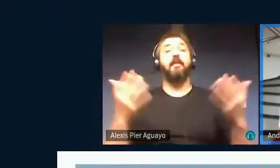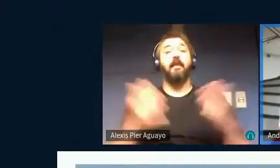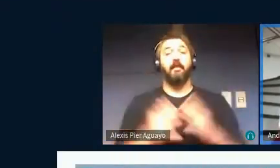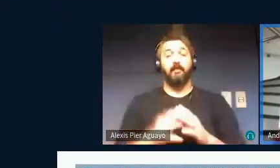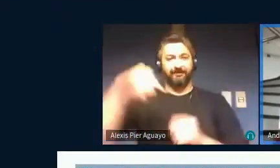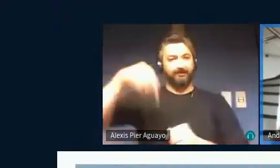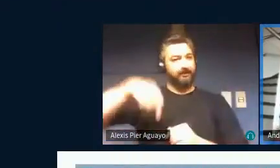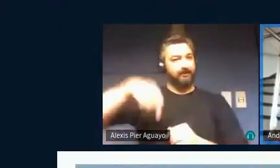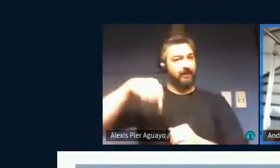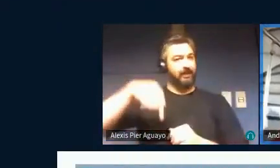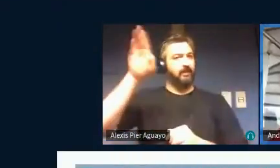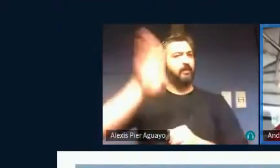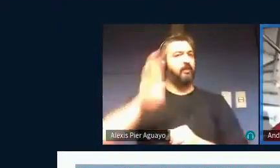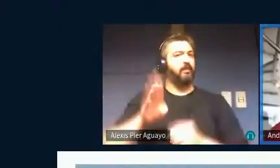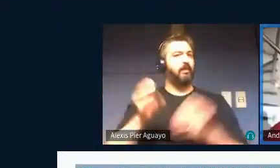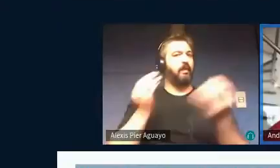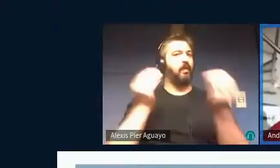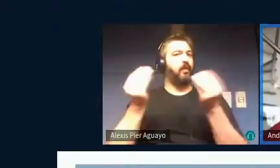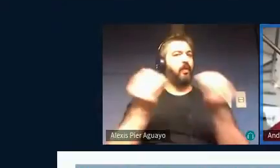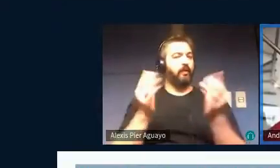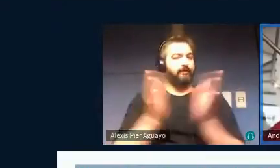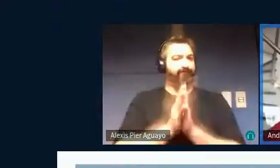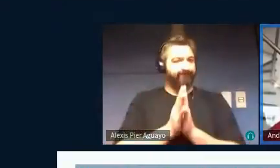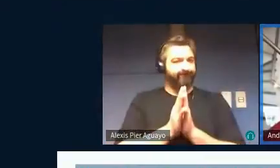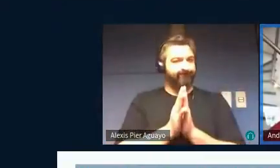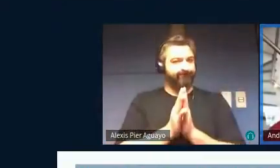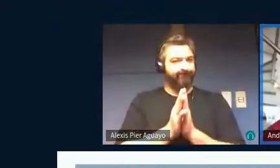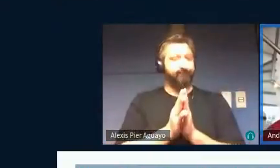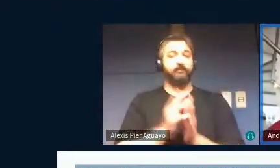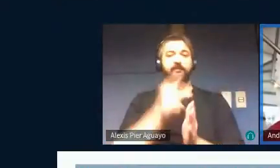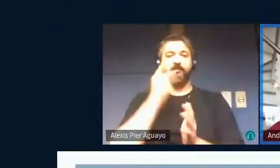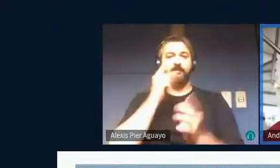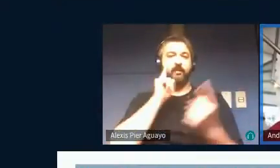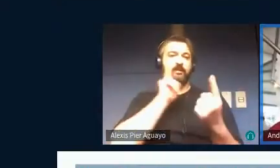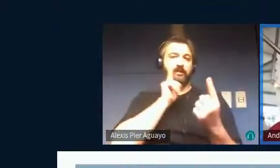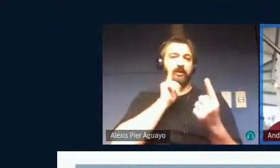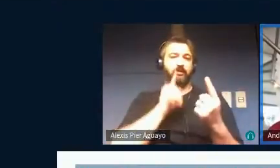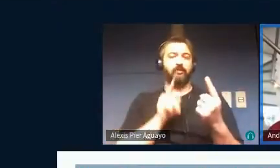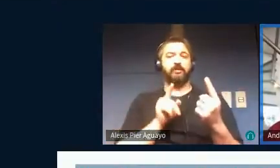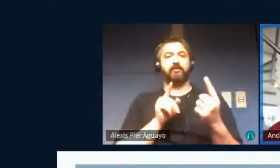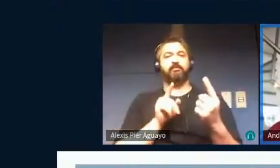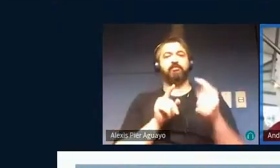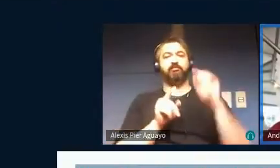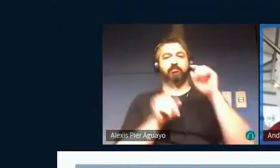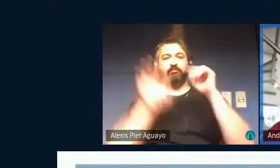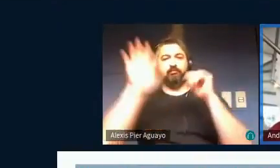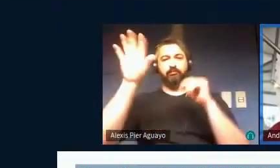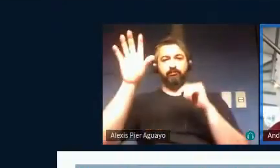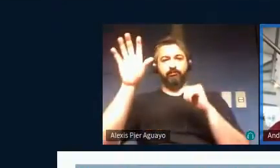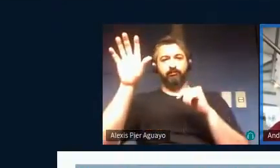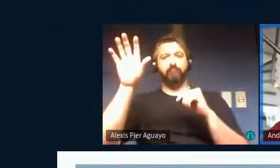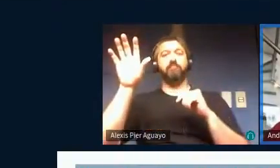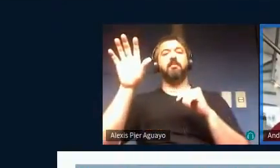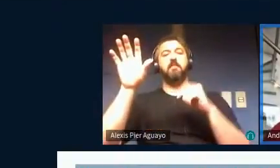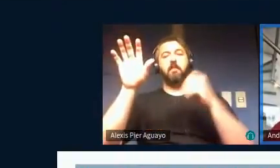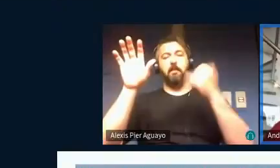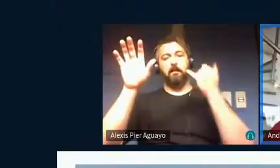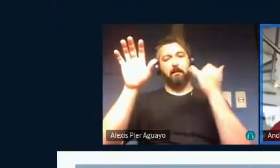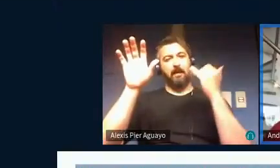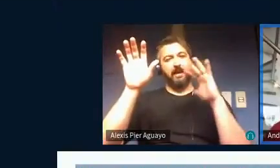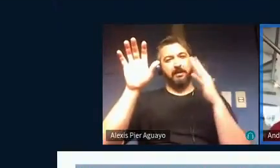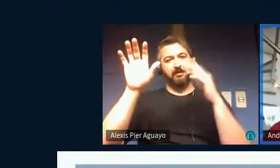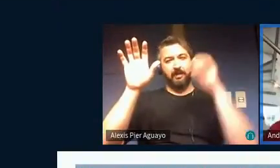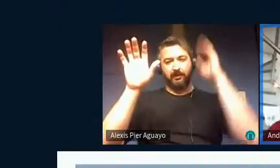Como é que é a situação aqui no Brasil? Então, já falamos dos Estados Unidos, né, que talvez seria a situação mais parecida, e os dados